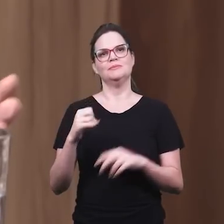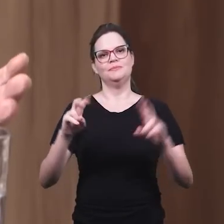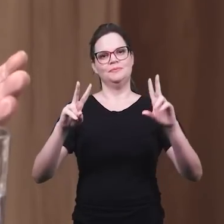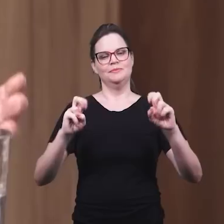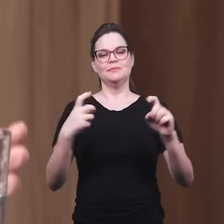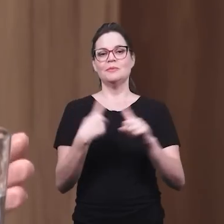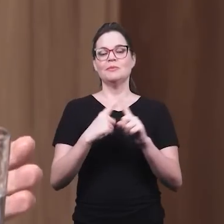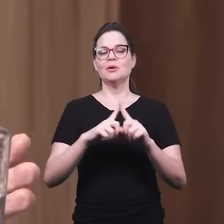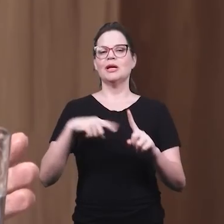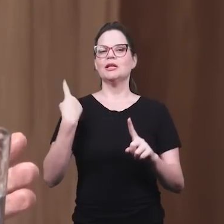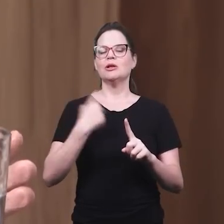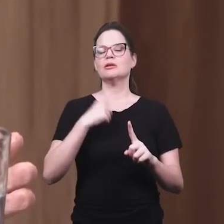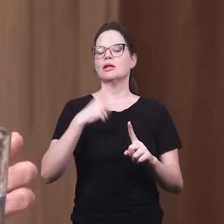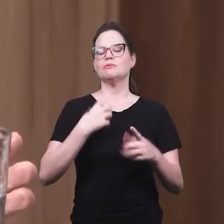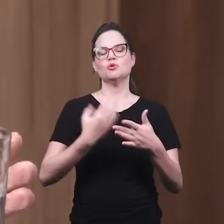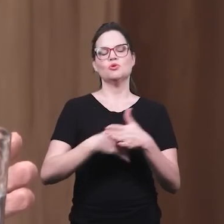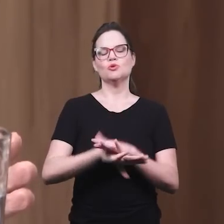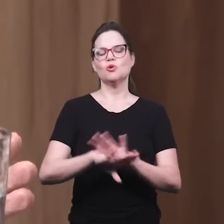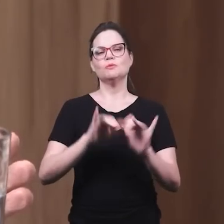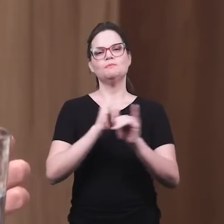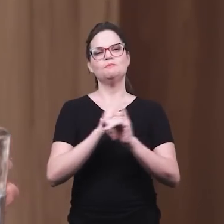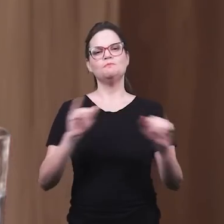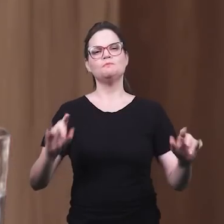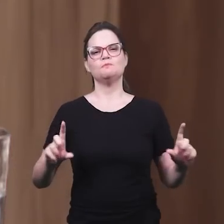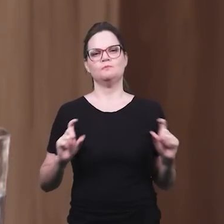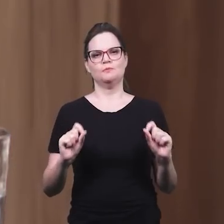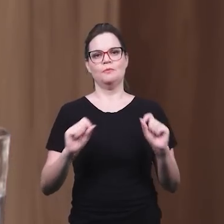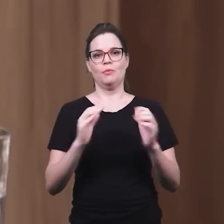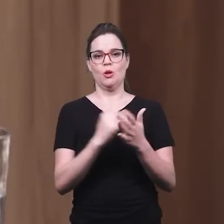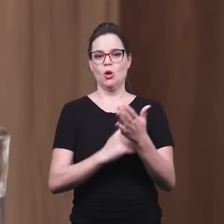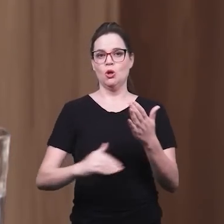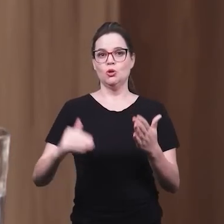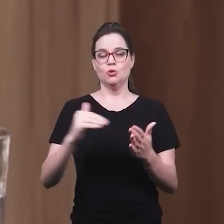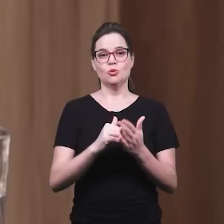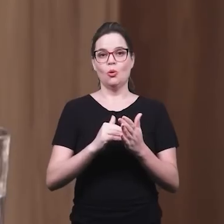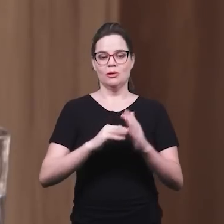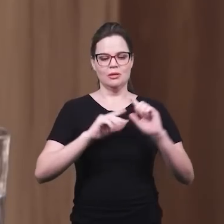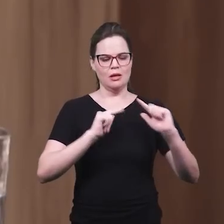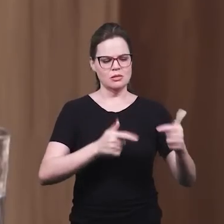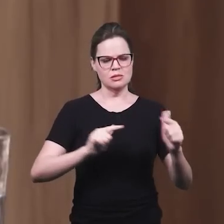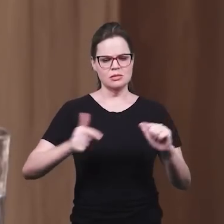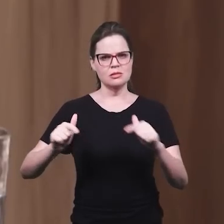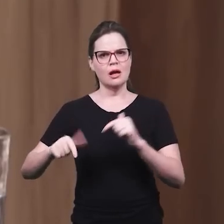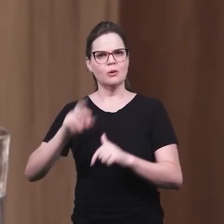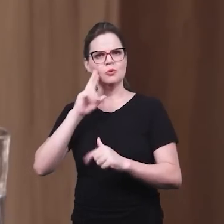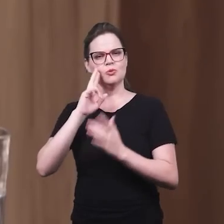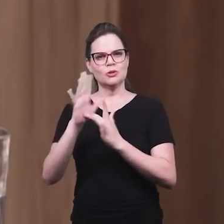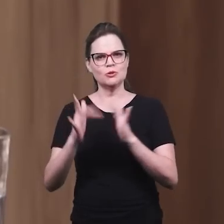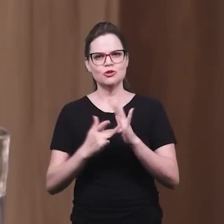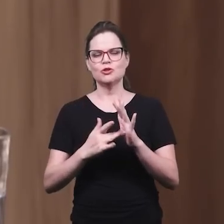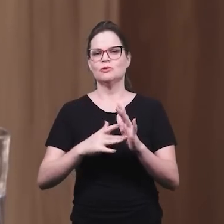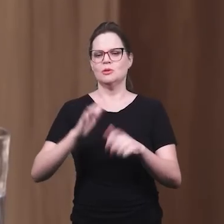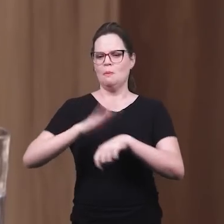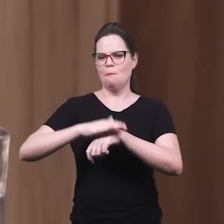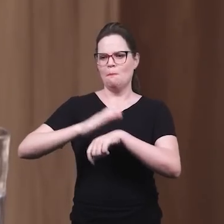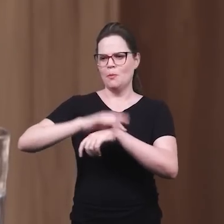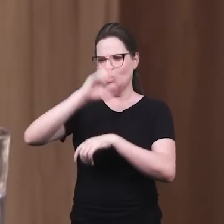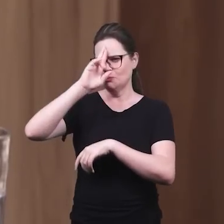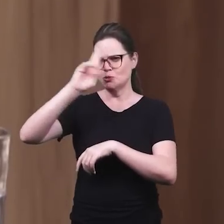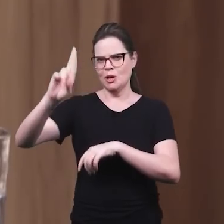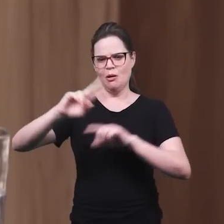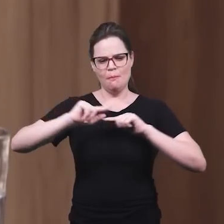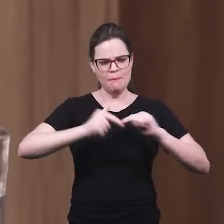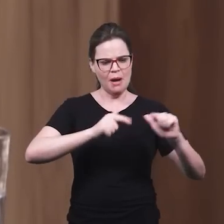nós costumamos dizer que todos os atos do Senhor Jesus, as suas palavras, as suas ações, de uma maneira